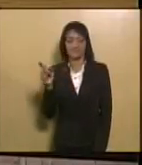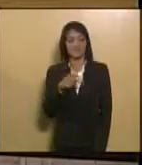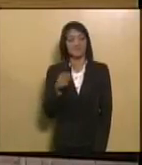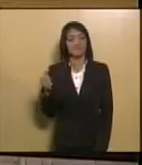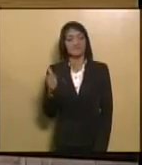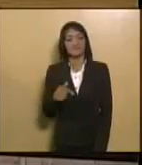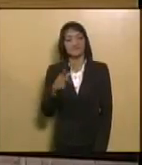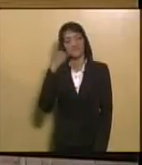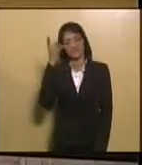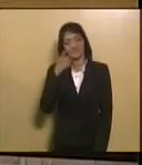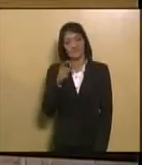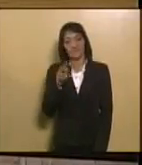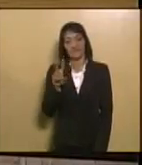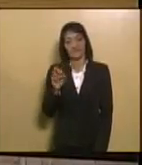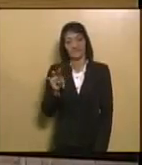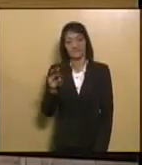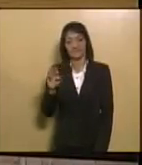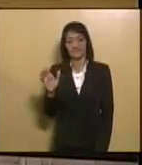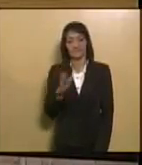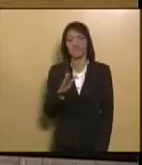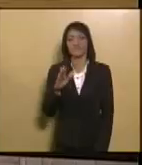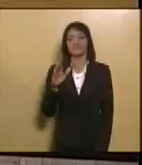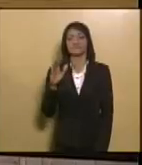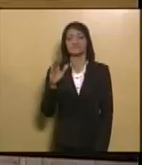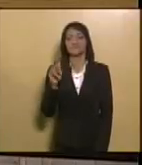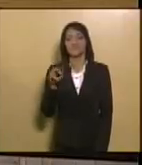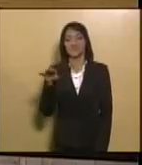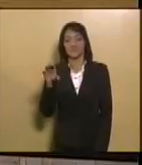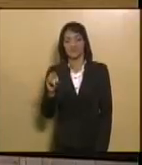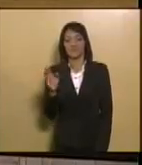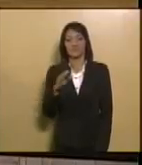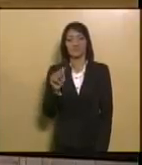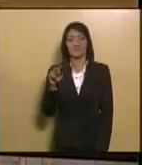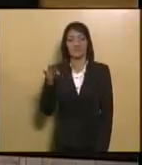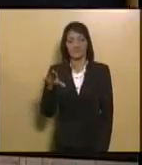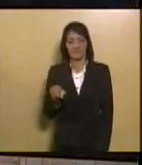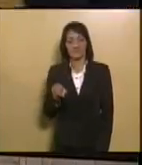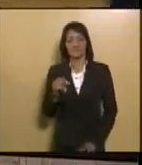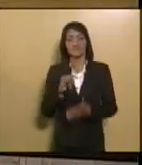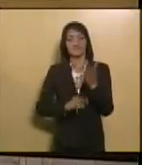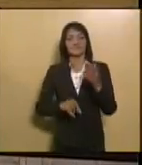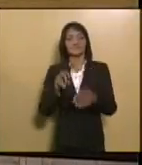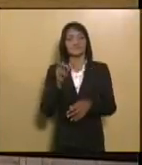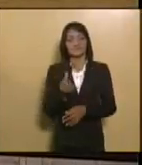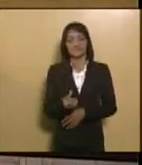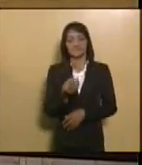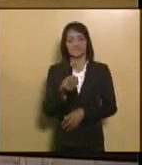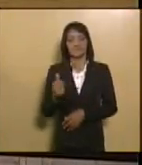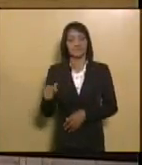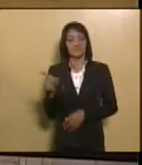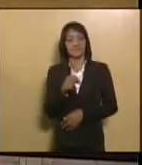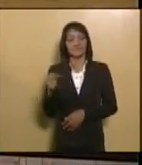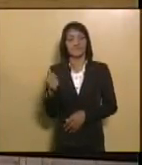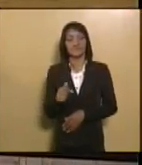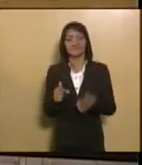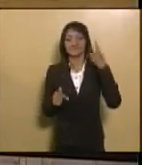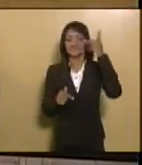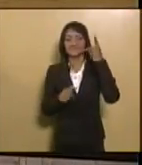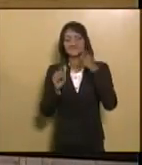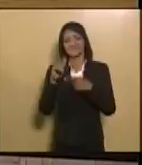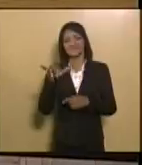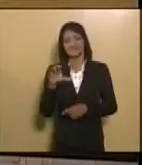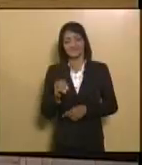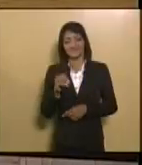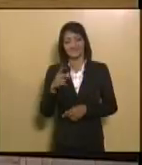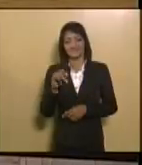601/2017, do deputado Vanderbal Marinho, Jorge Passos, Augusto Bezerra. Requerimento número 602/2017, do deputado Luciano